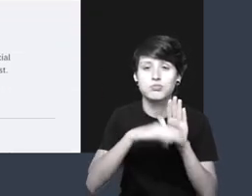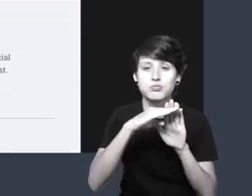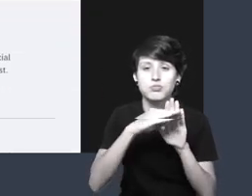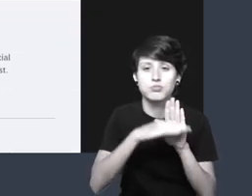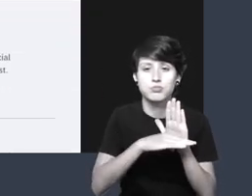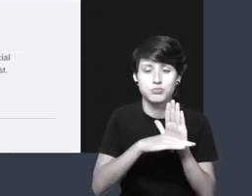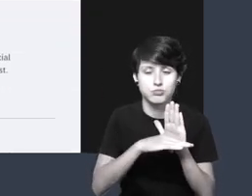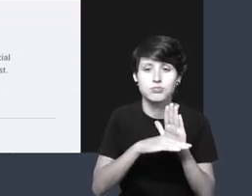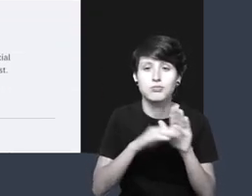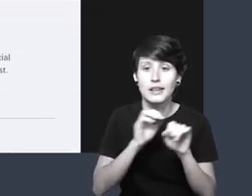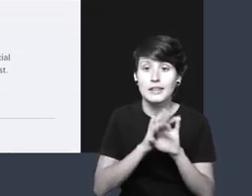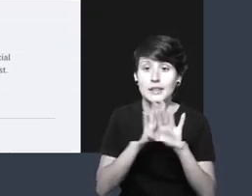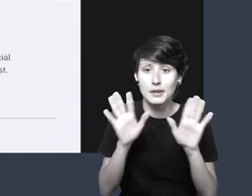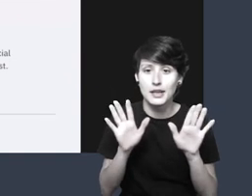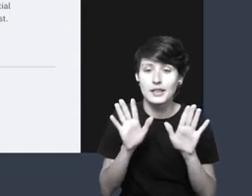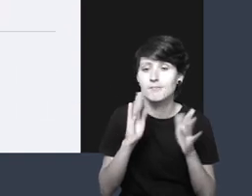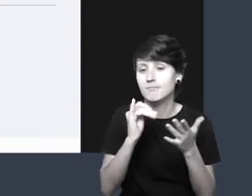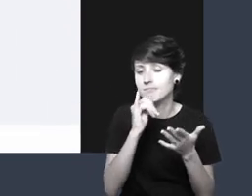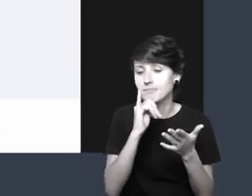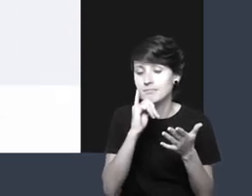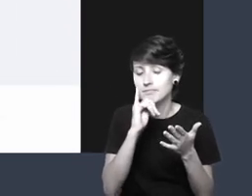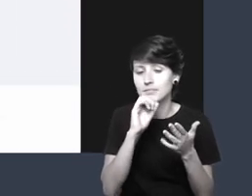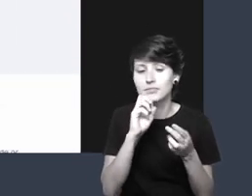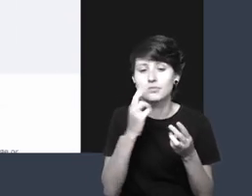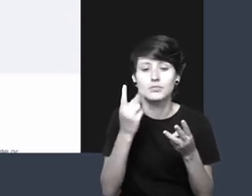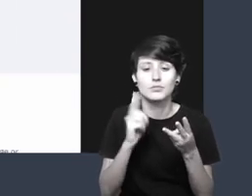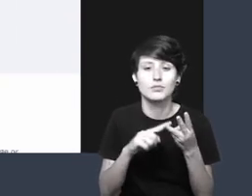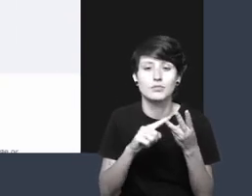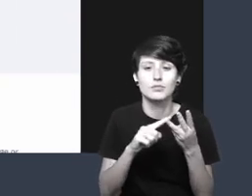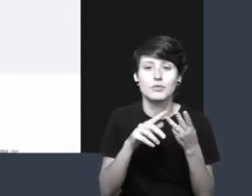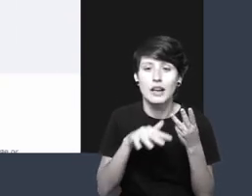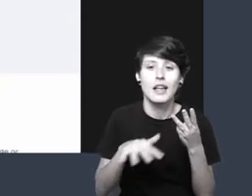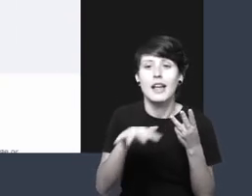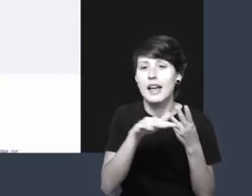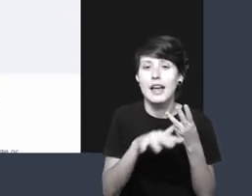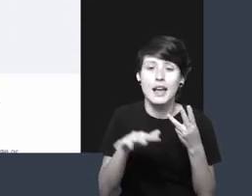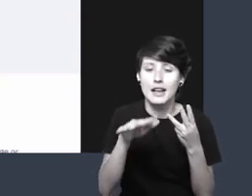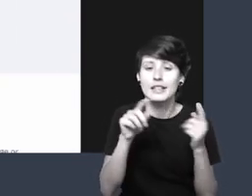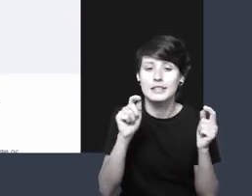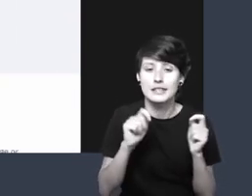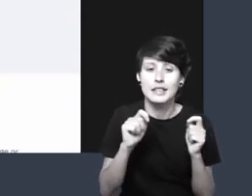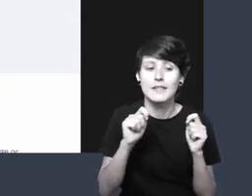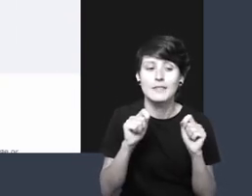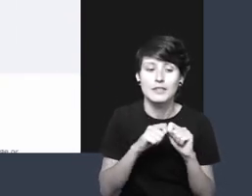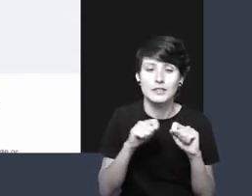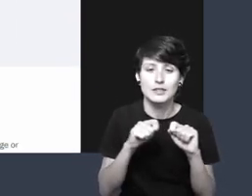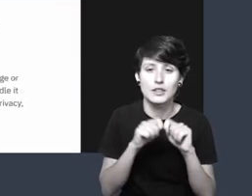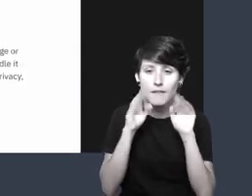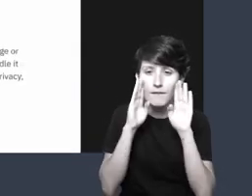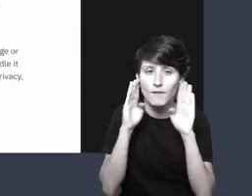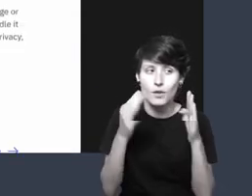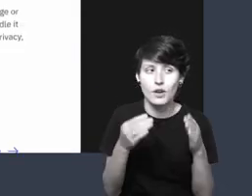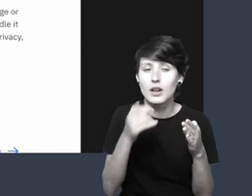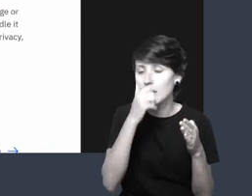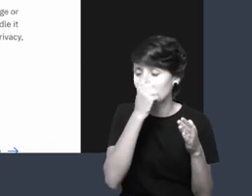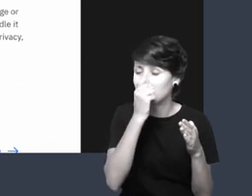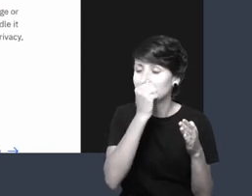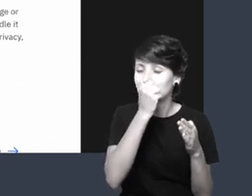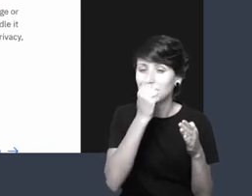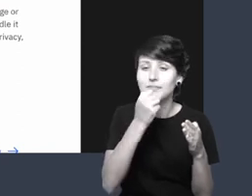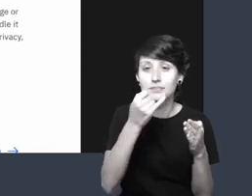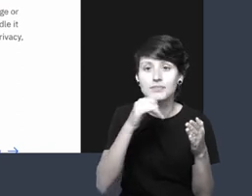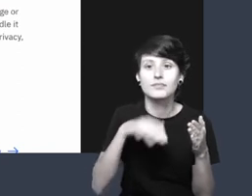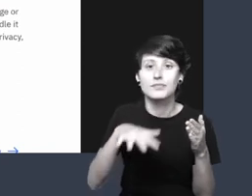de transparência, por exemplo. Quais são as áreas que a gente está focando? Um pouco